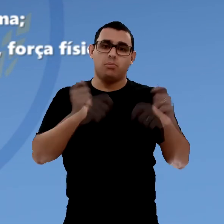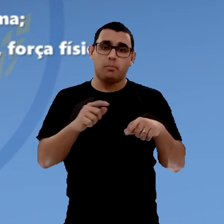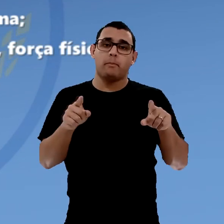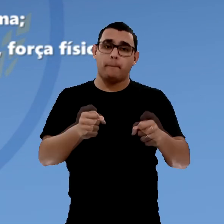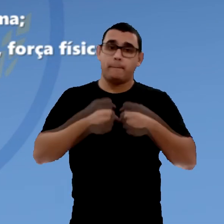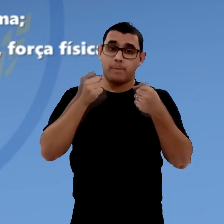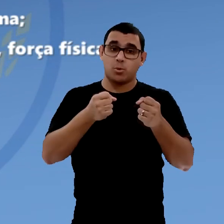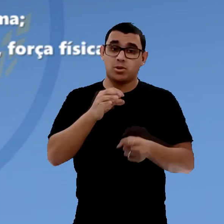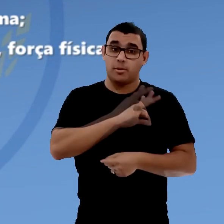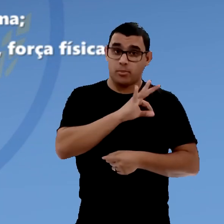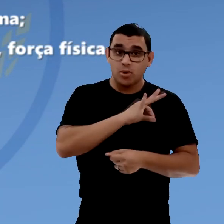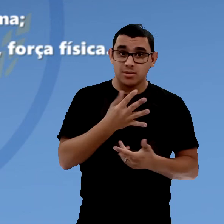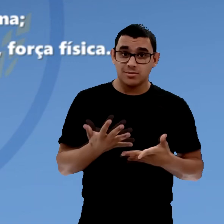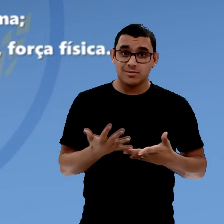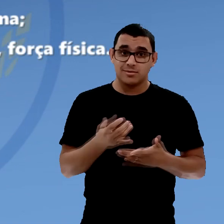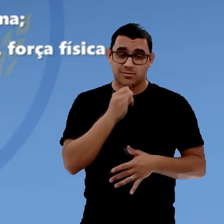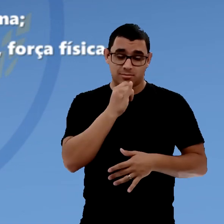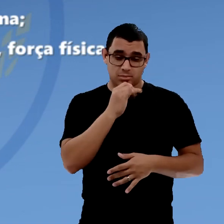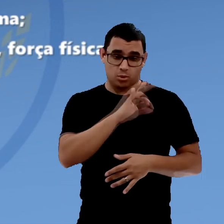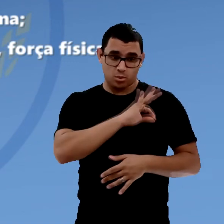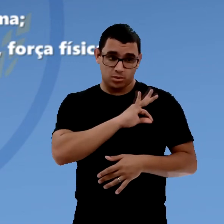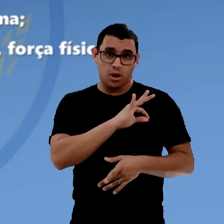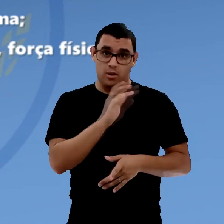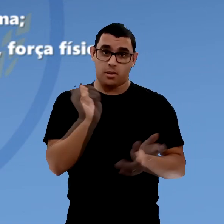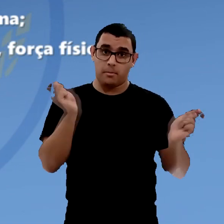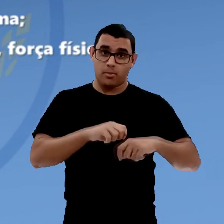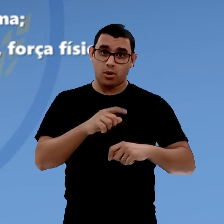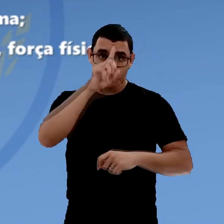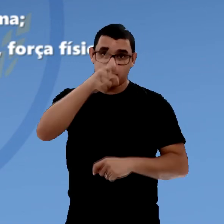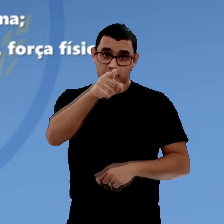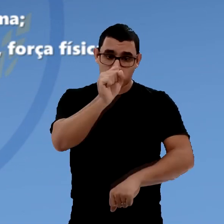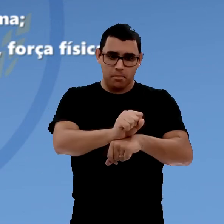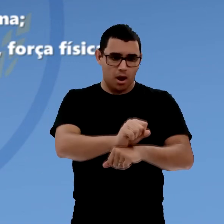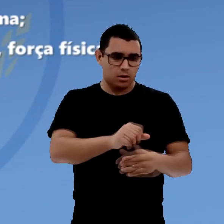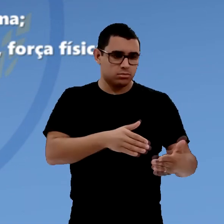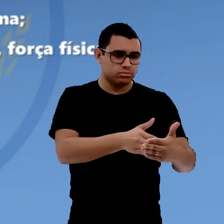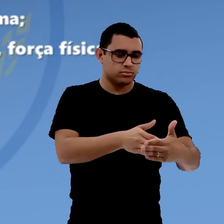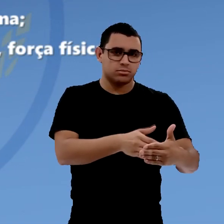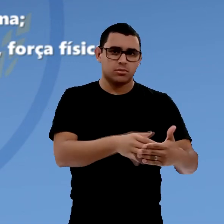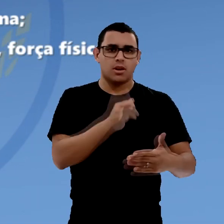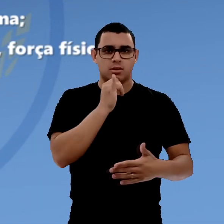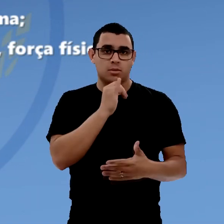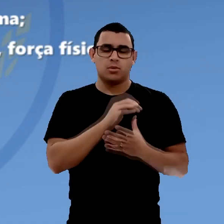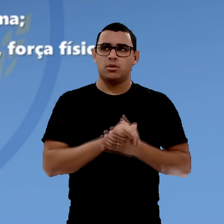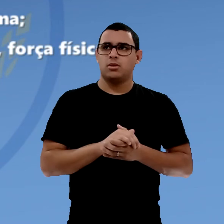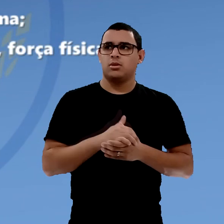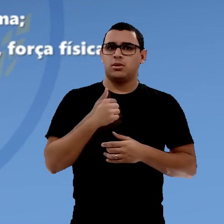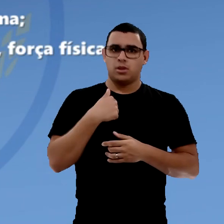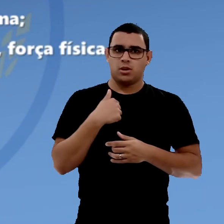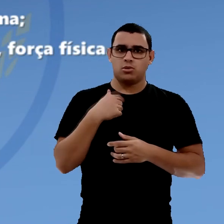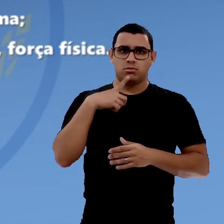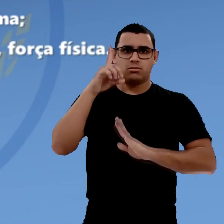polícia também, é poder coercitivo, é coagir o elemento a parar com aquele ato